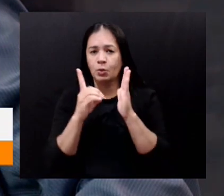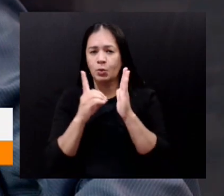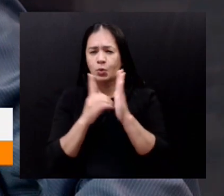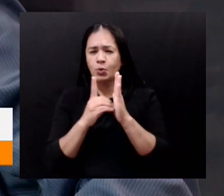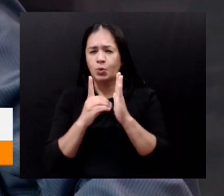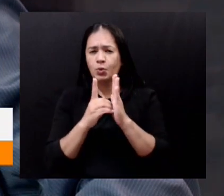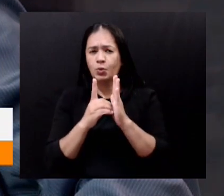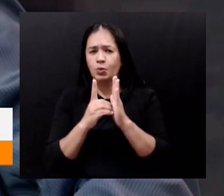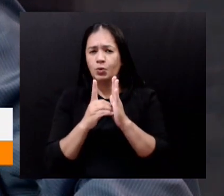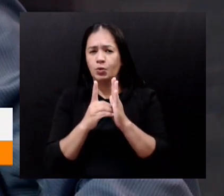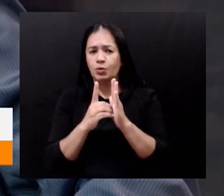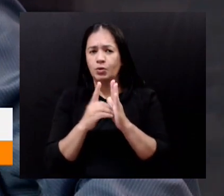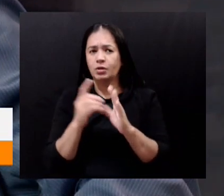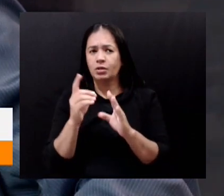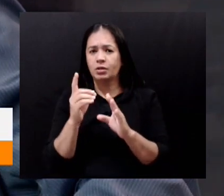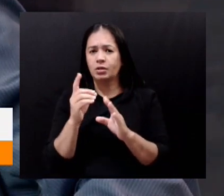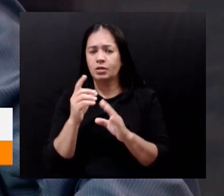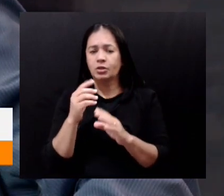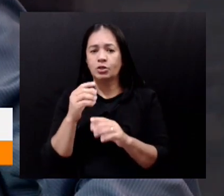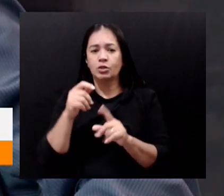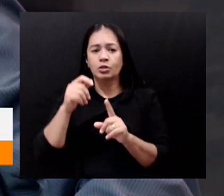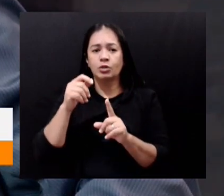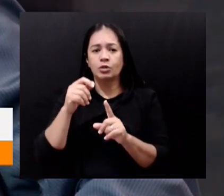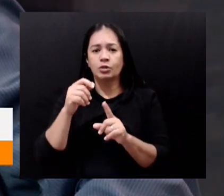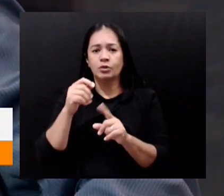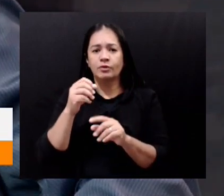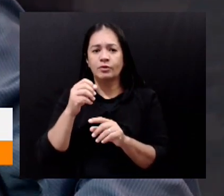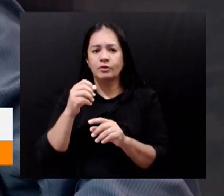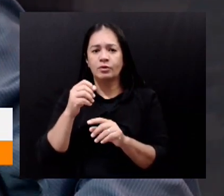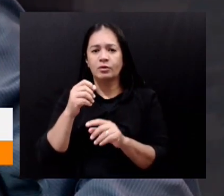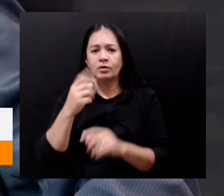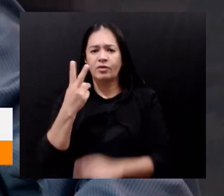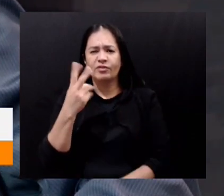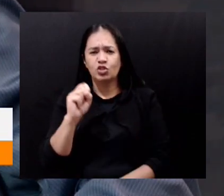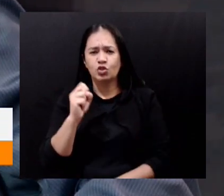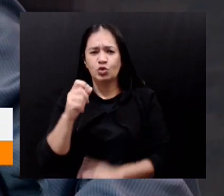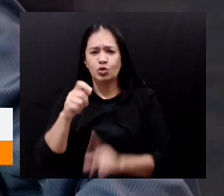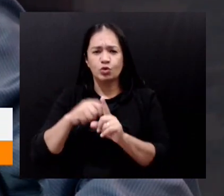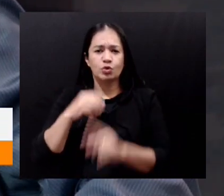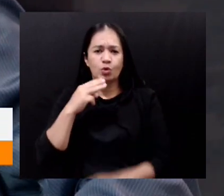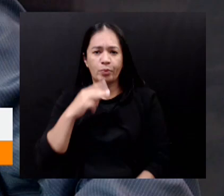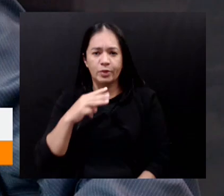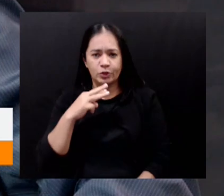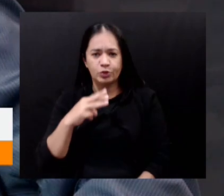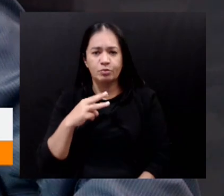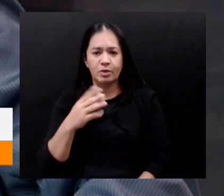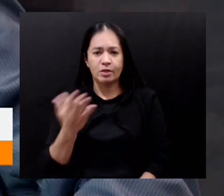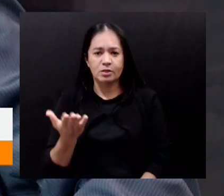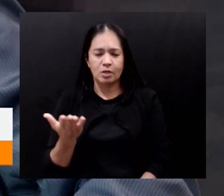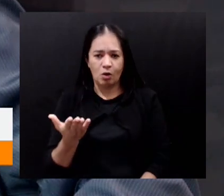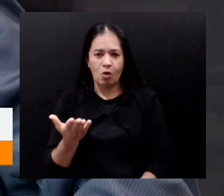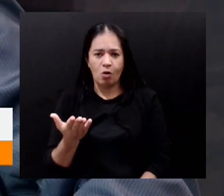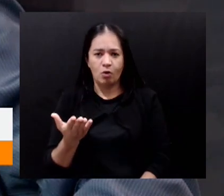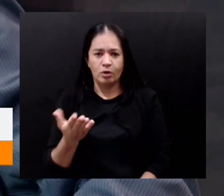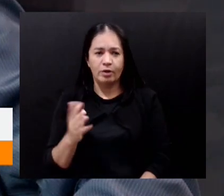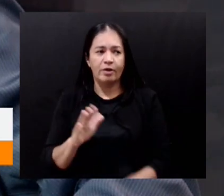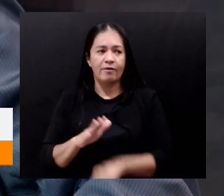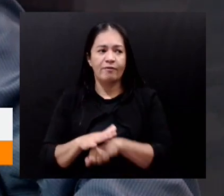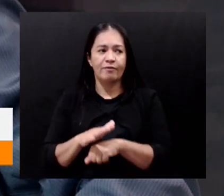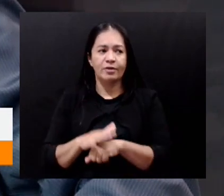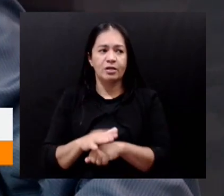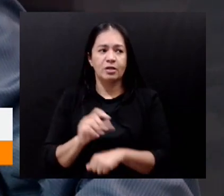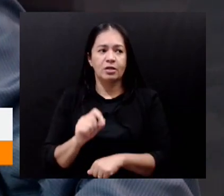28 de março, são 2, 3 semanas, é recente, aham. recentíssimo, o que fez? Fez com que hoje